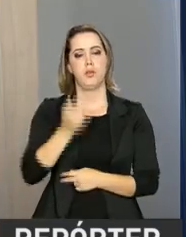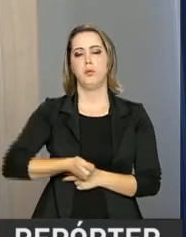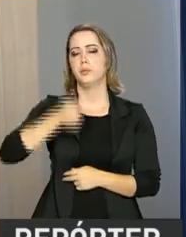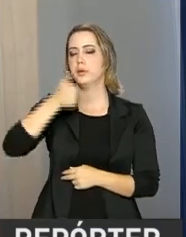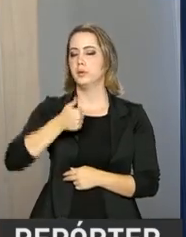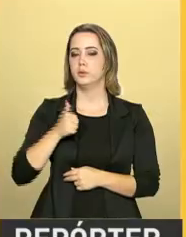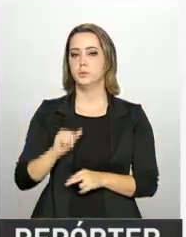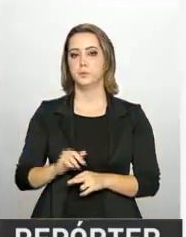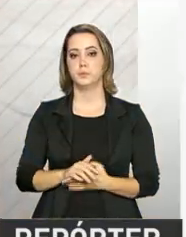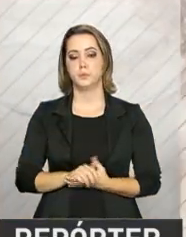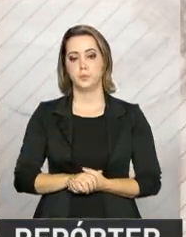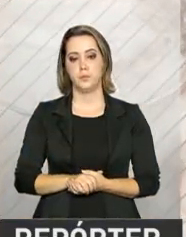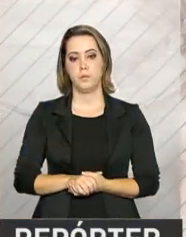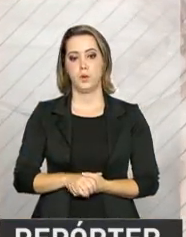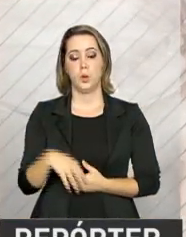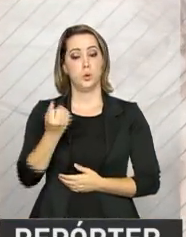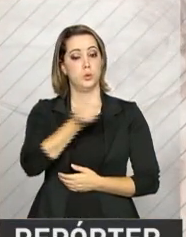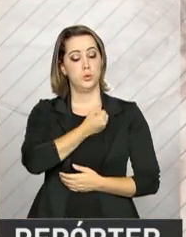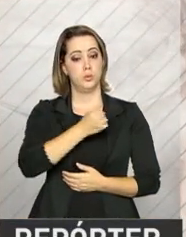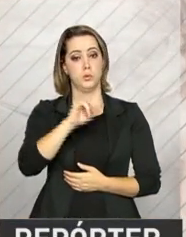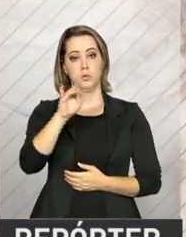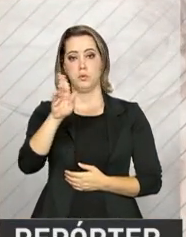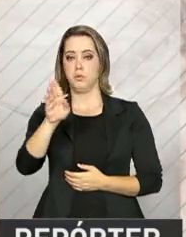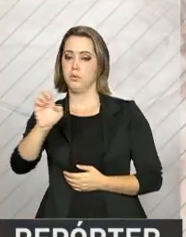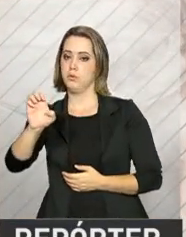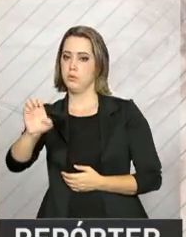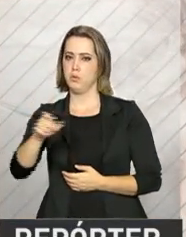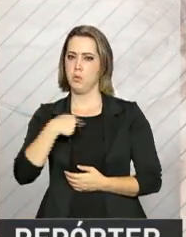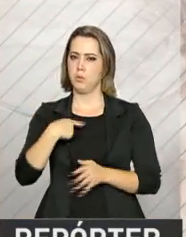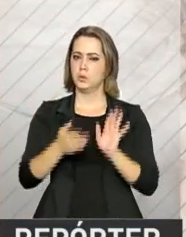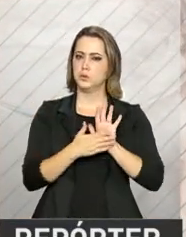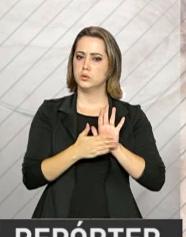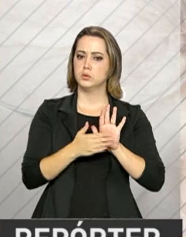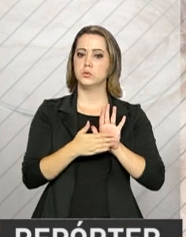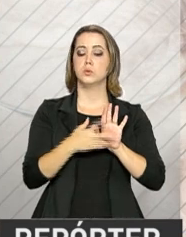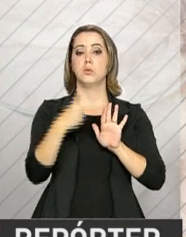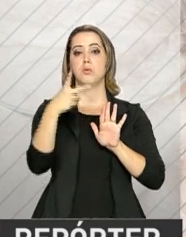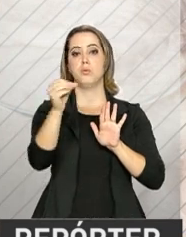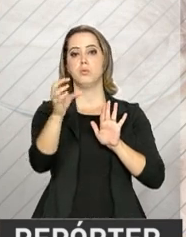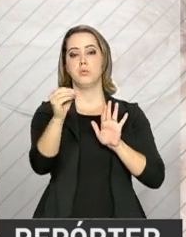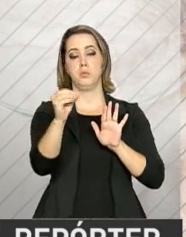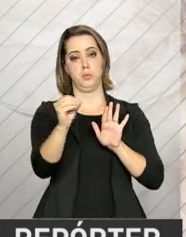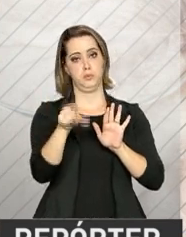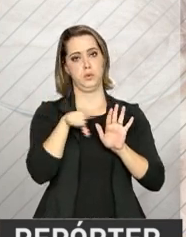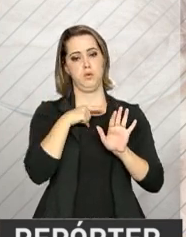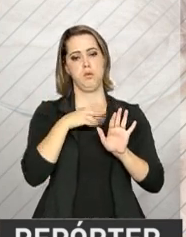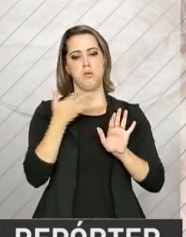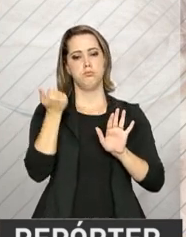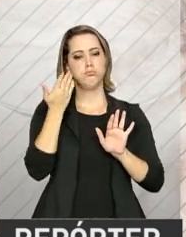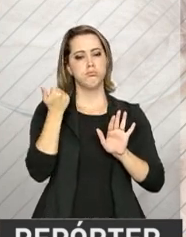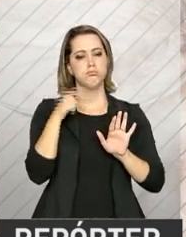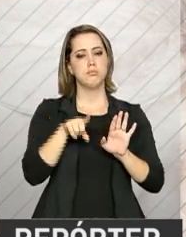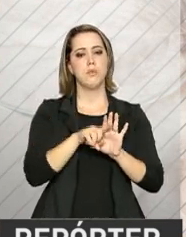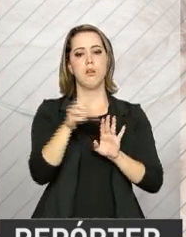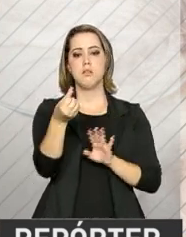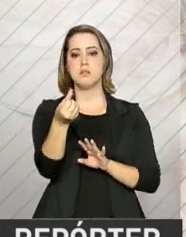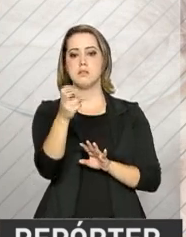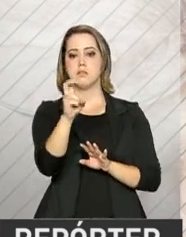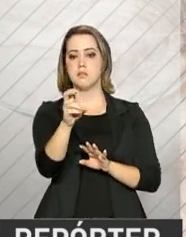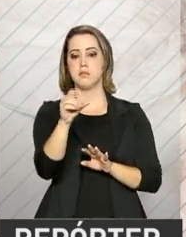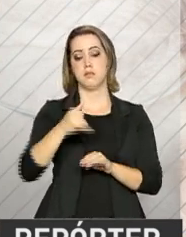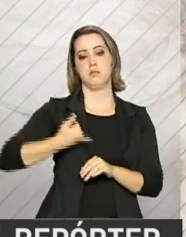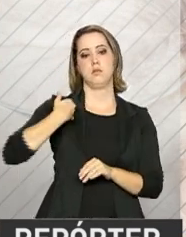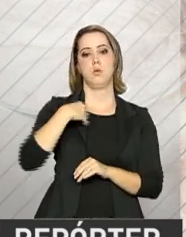de uma maneira geral. Dados do IBGE mostram que no ano 2000, o número de pessoas com mais de 65 anos representava mais